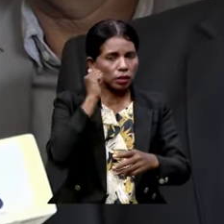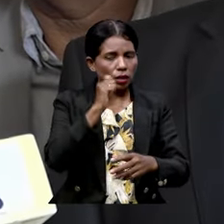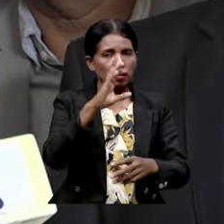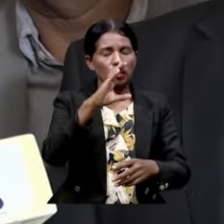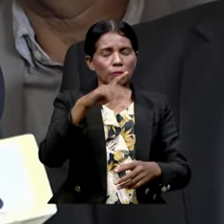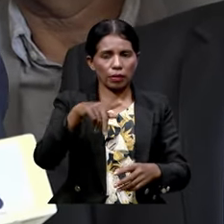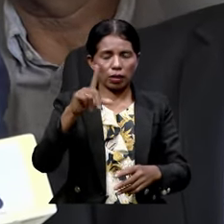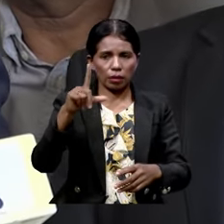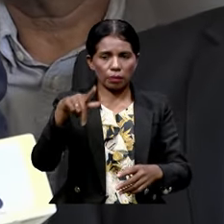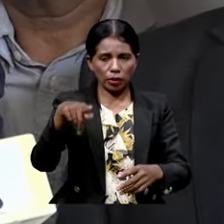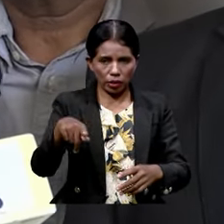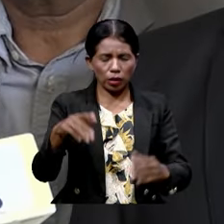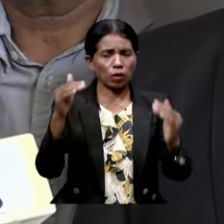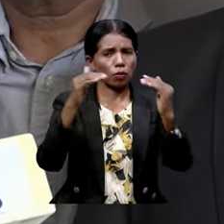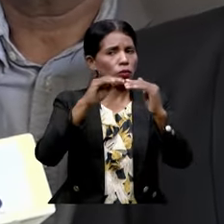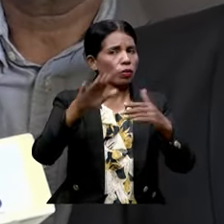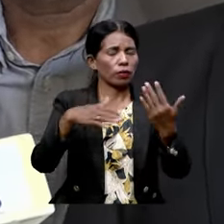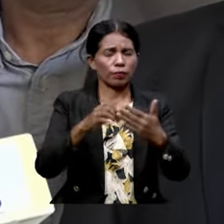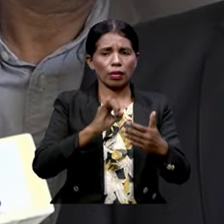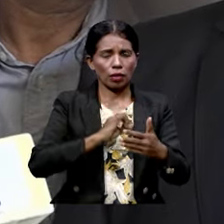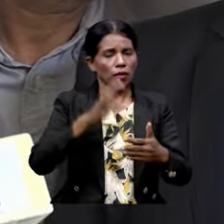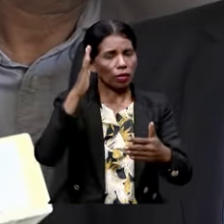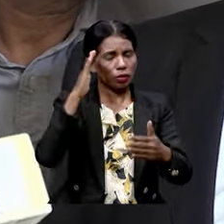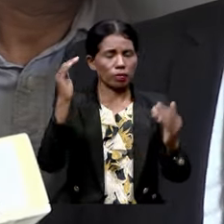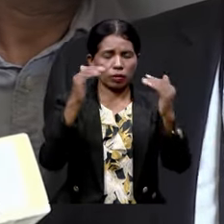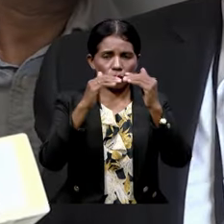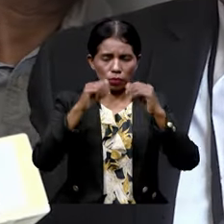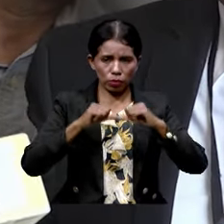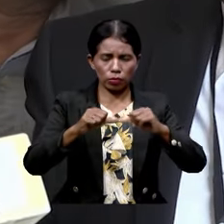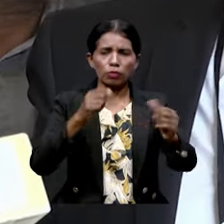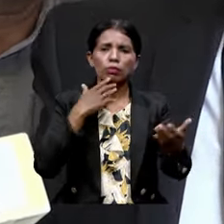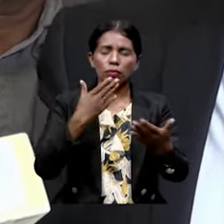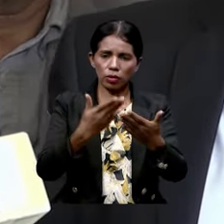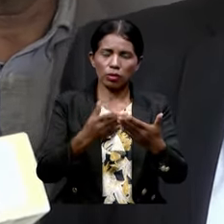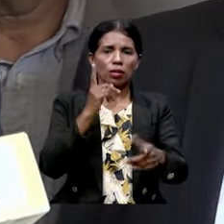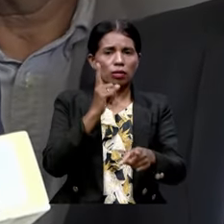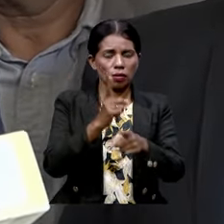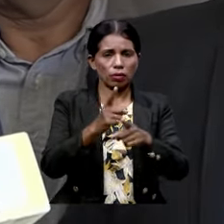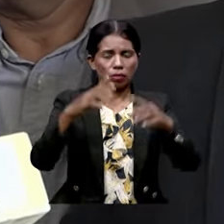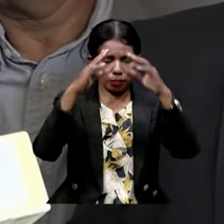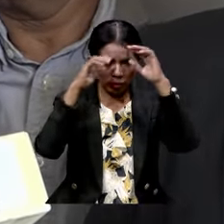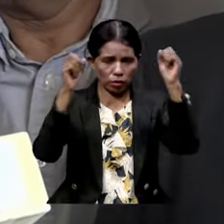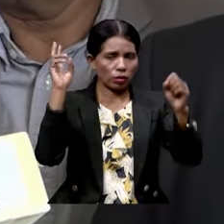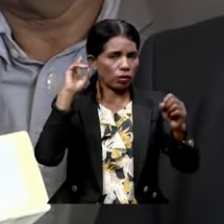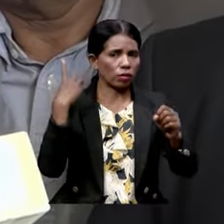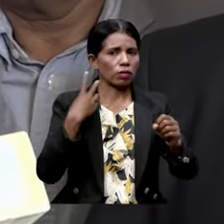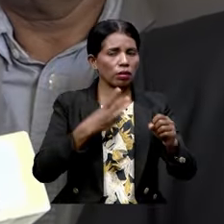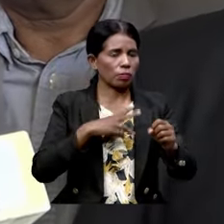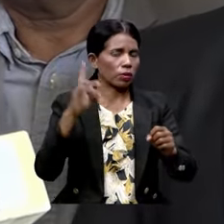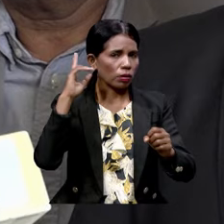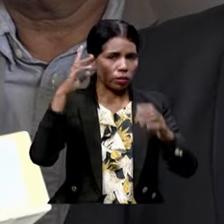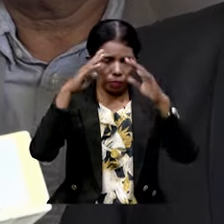encontro geral. E a única que encontro lá fora de Tebes, se presidente Ronami, a Mazarona se